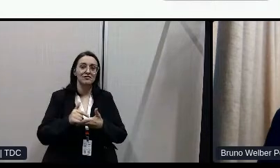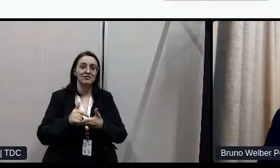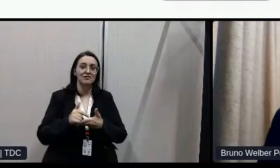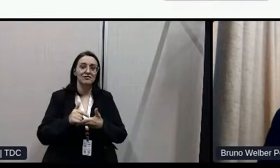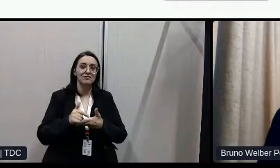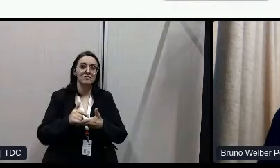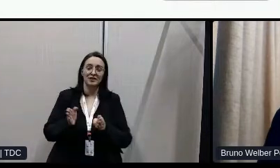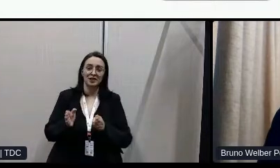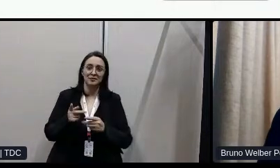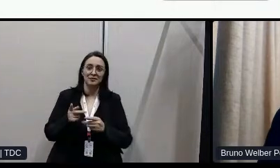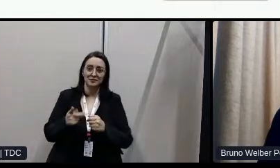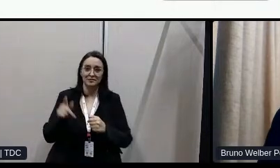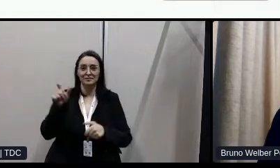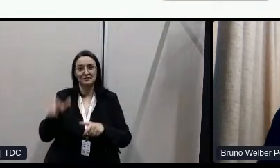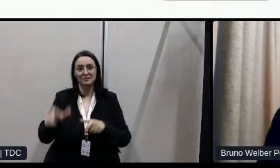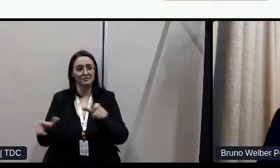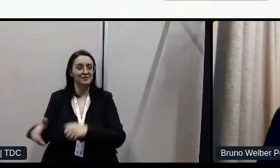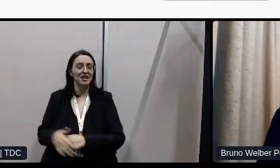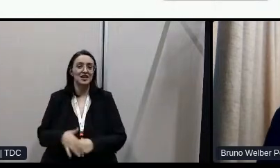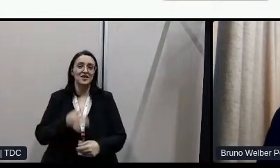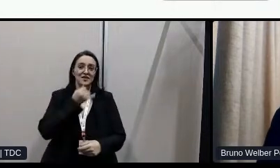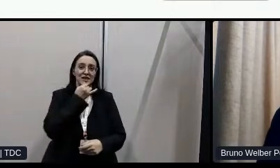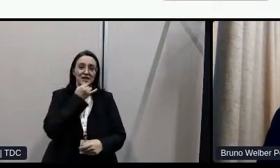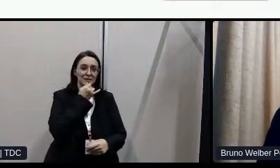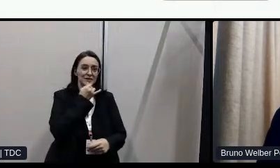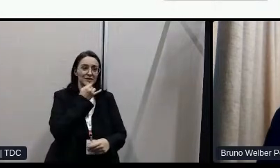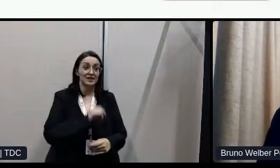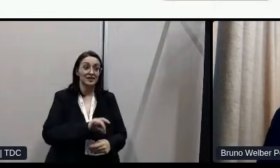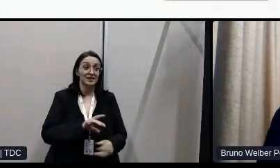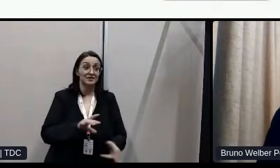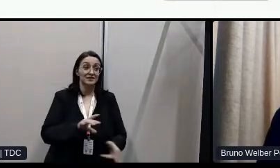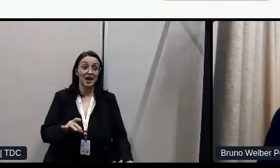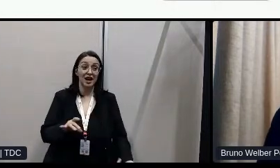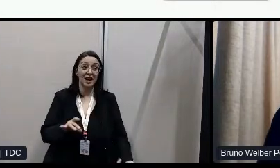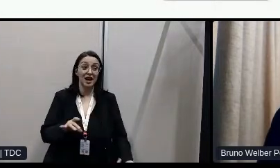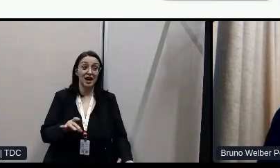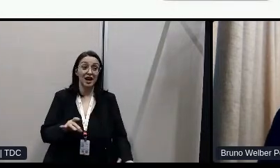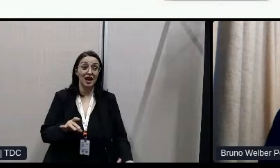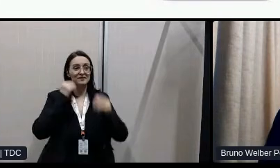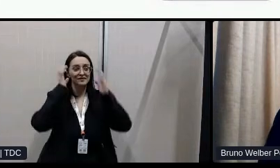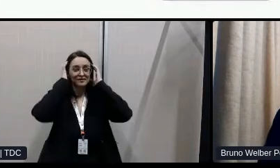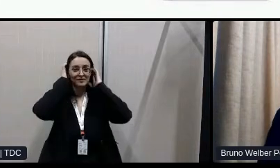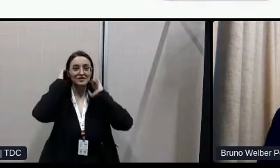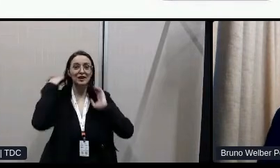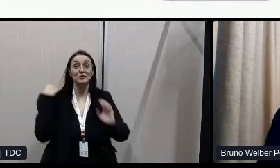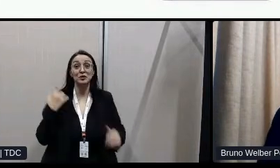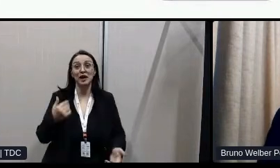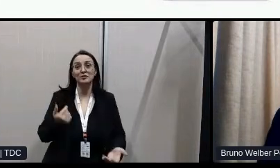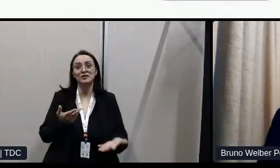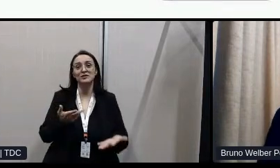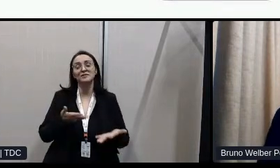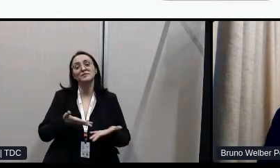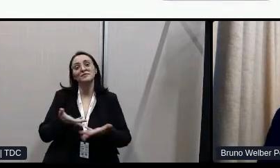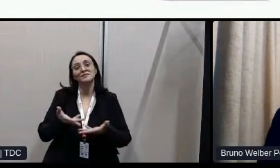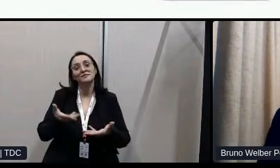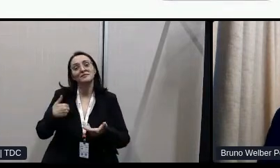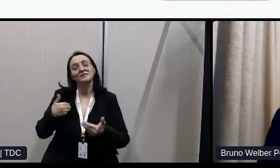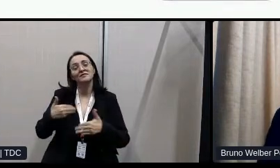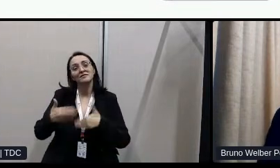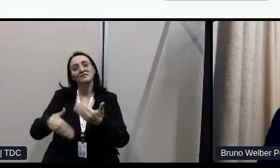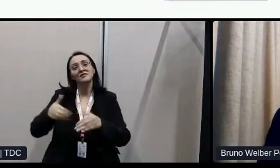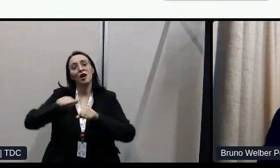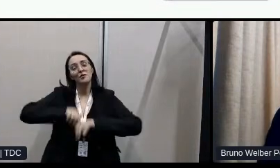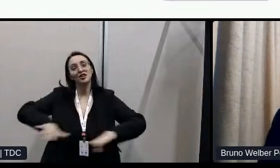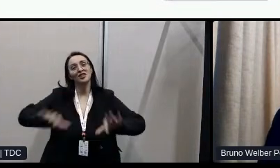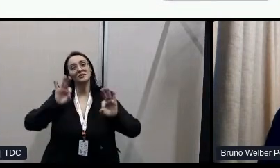NVDA. Infelizmente, cada ferramenta, cada software tem suas peculiaridades, e a gente precisa de garantir abrangência para